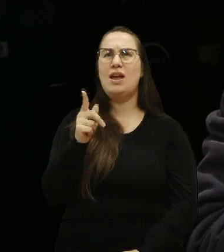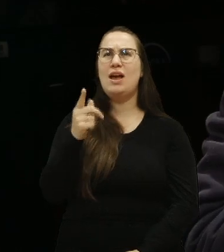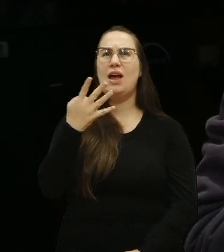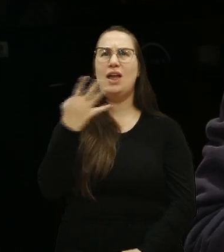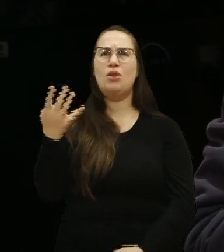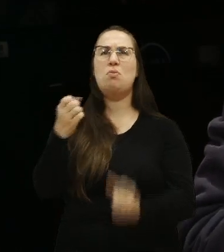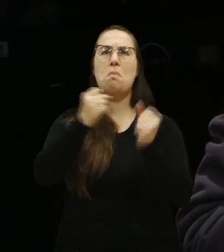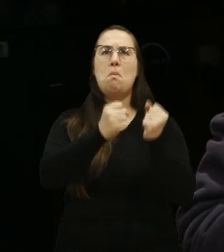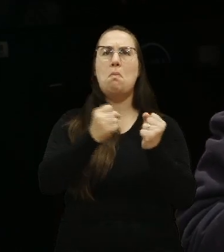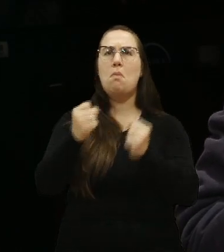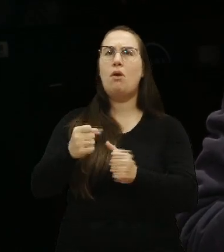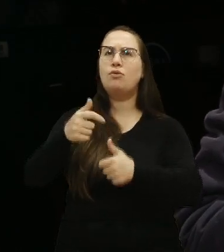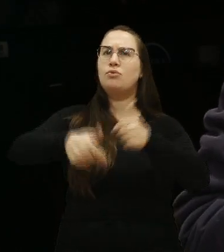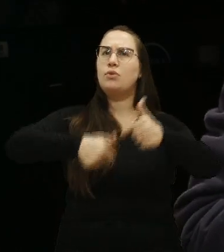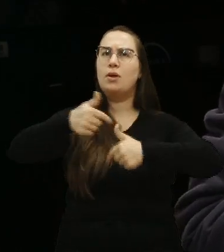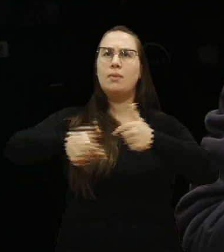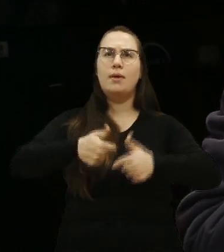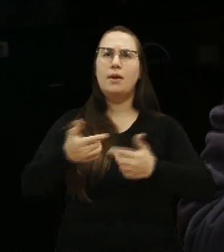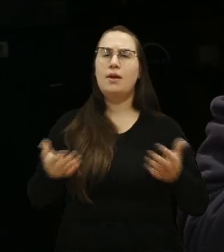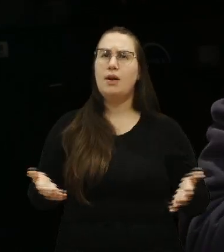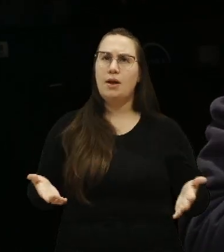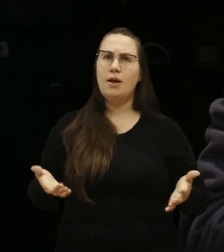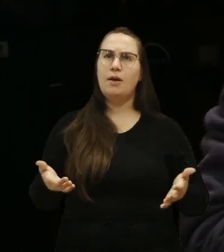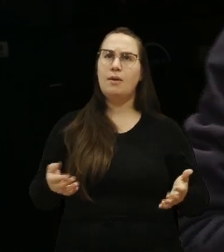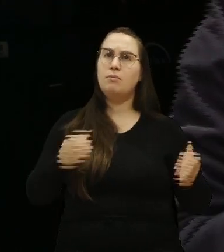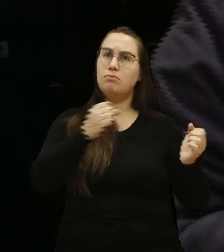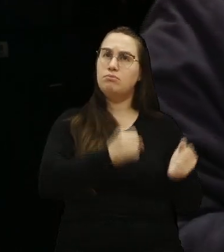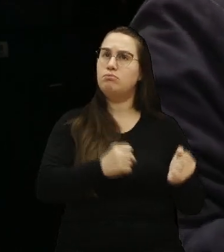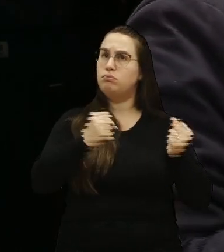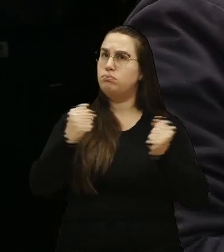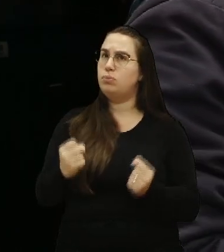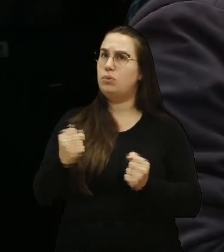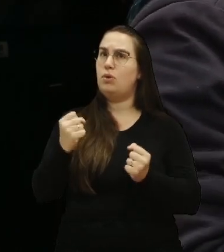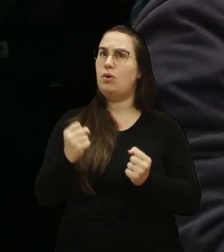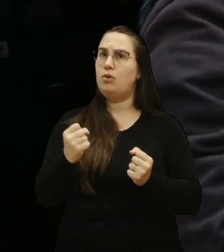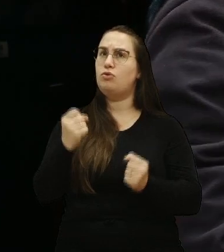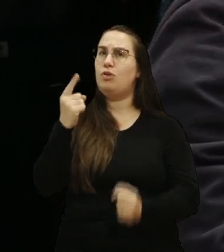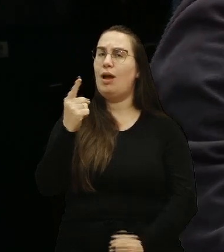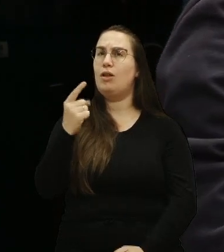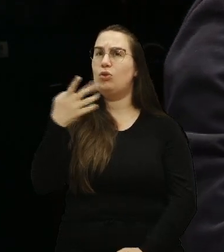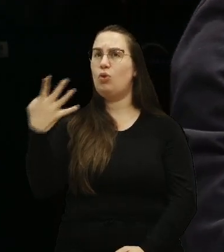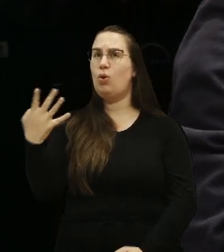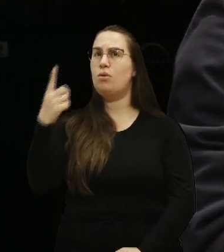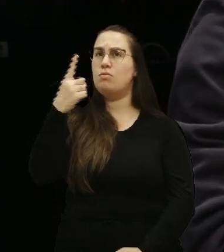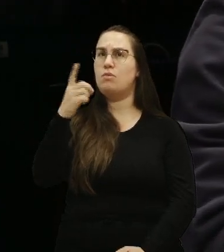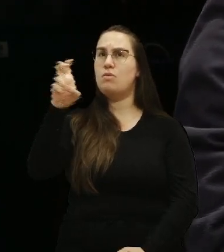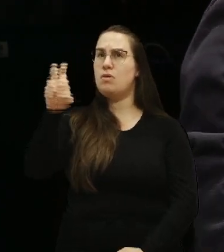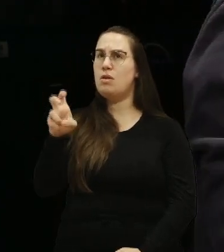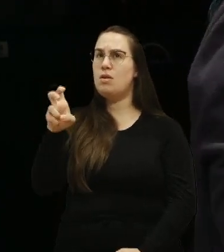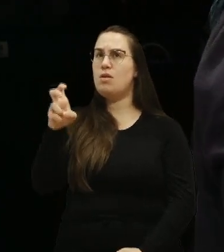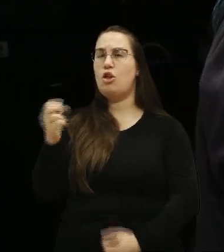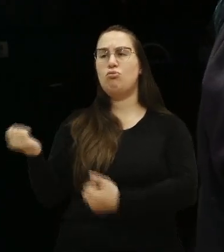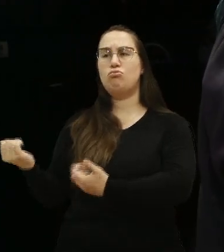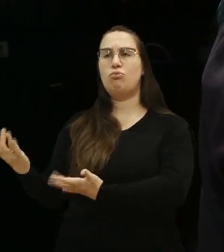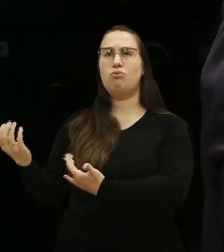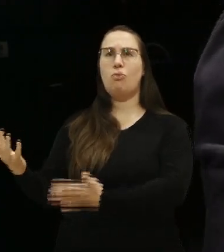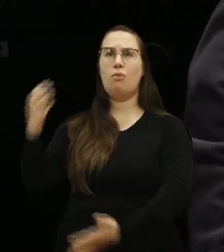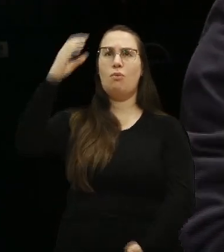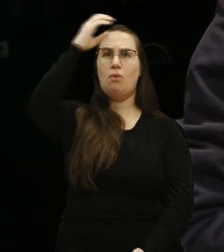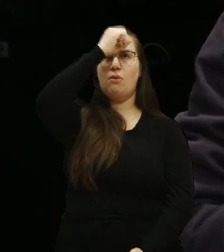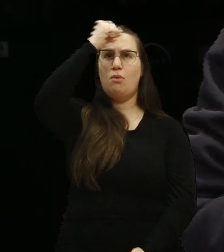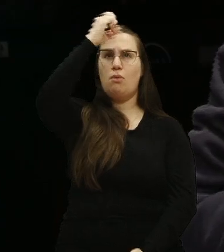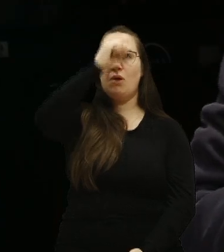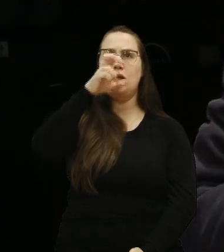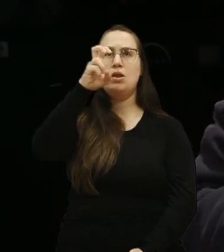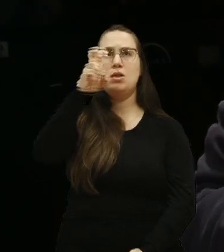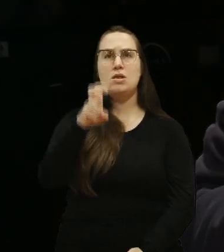pode trabalhar. 14 anos pode trabalhar, 14, 15 anos, jovem aprendiz. A pessoa trabalha 5 dias